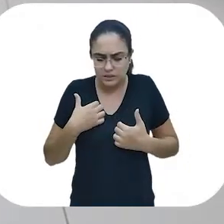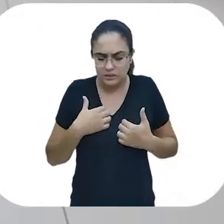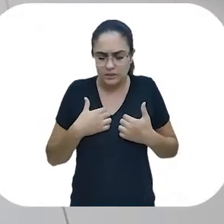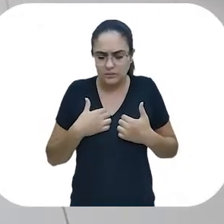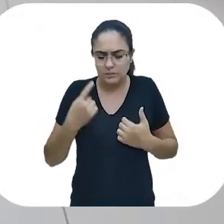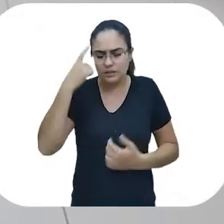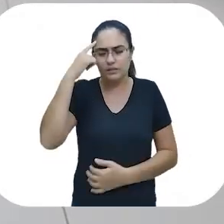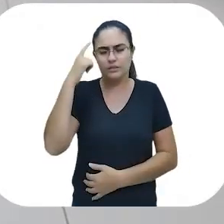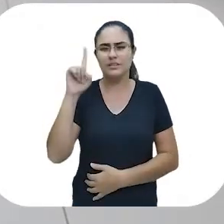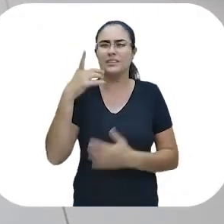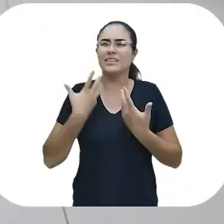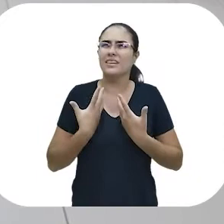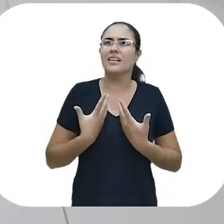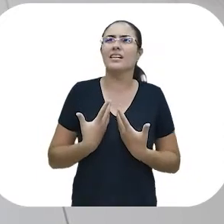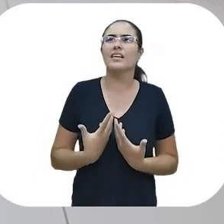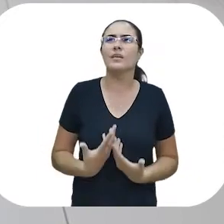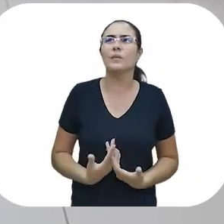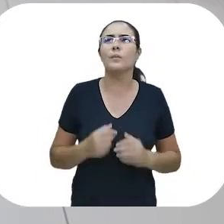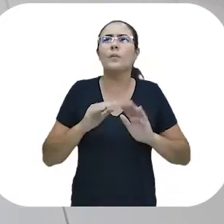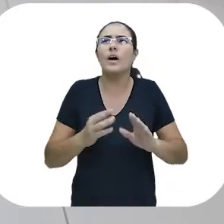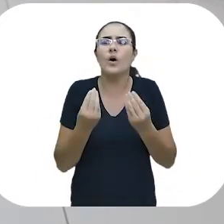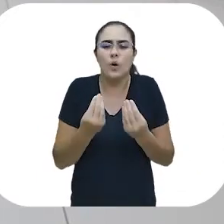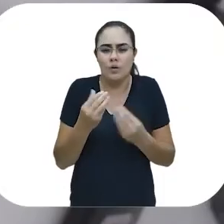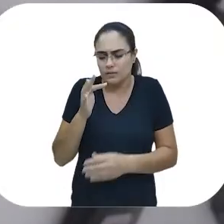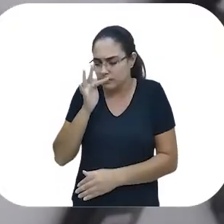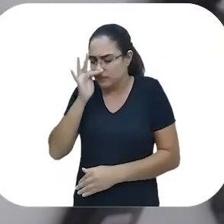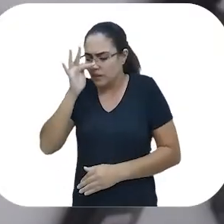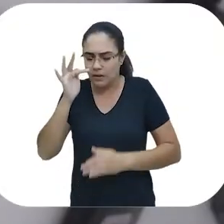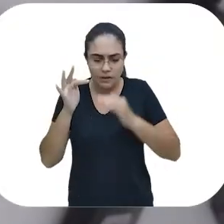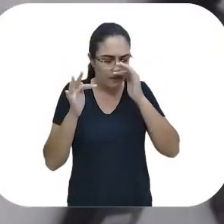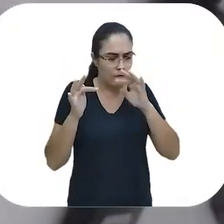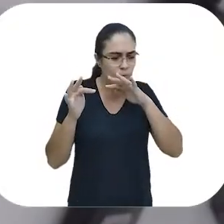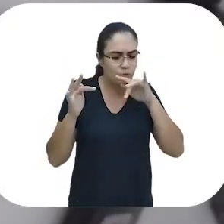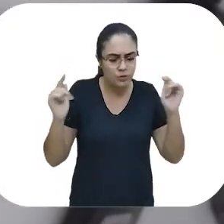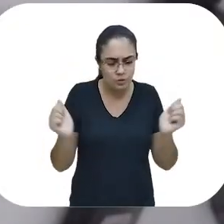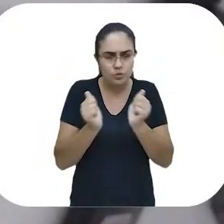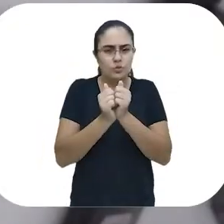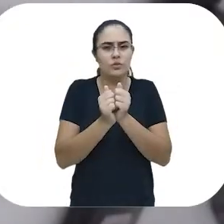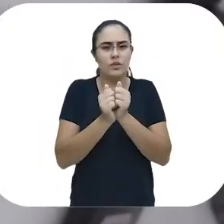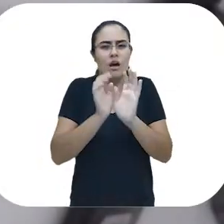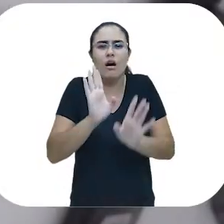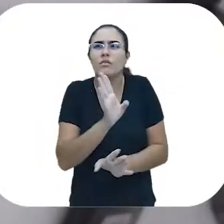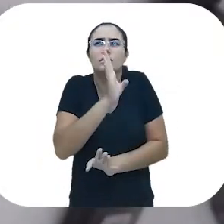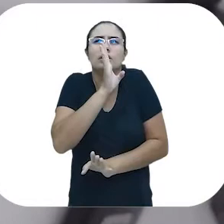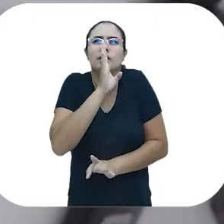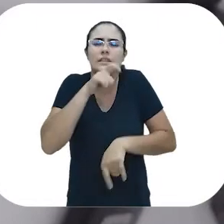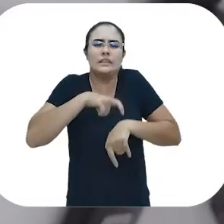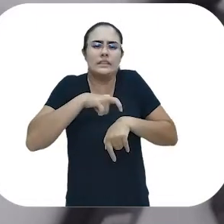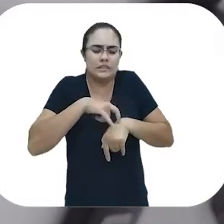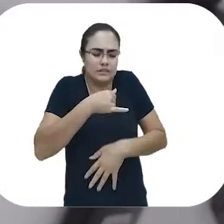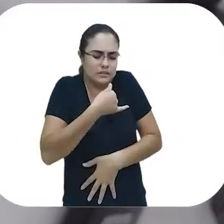cansaço. Não há flor que habite o mesmo espaço e nem mesmo silêncio em tempo triste. Há um lado